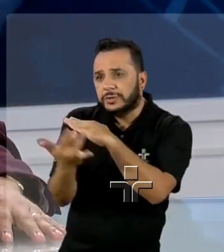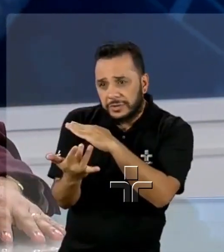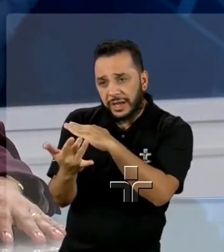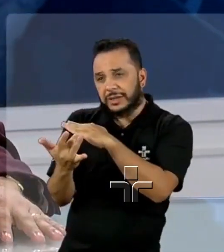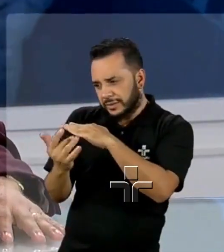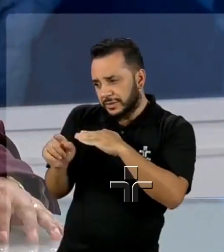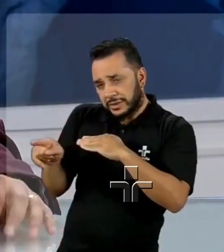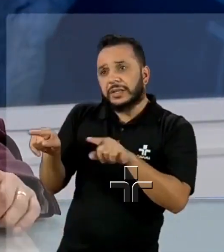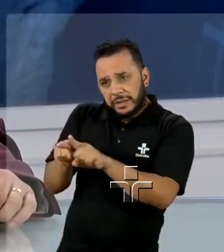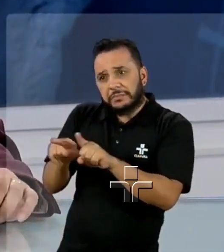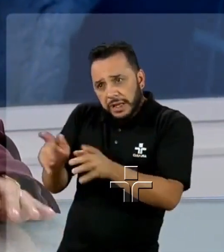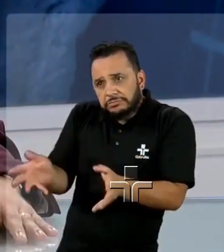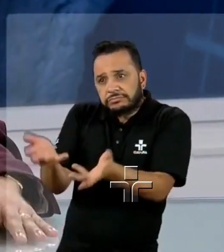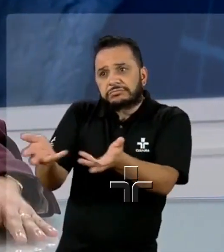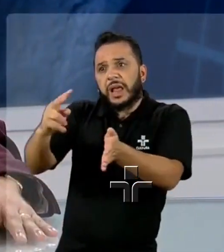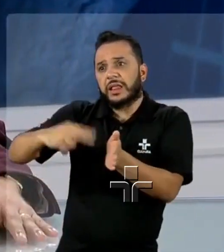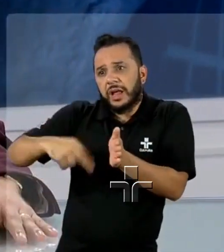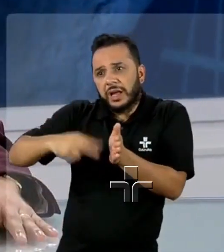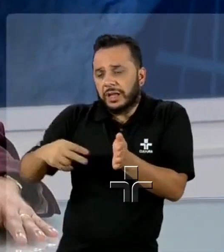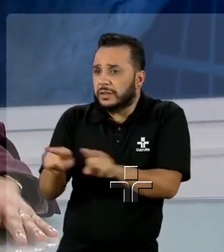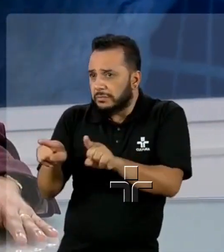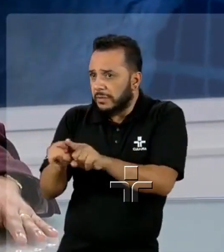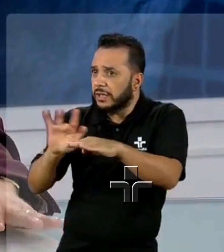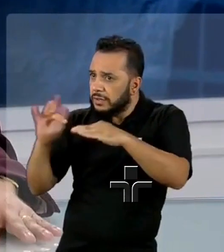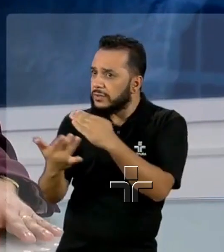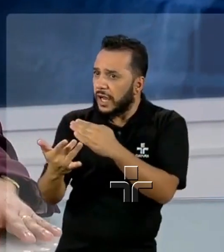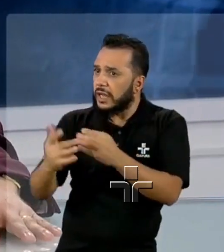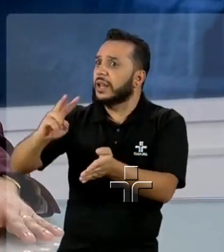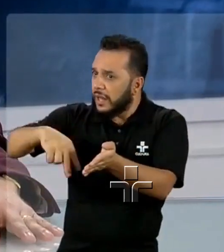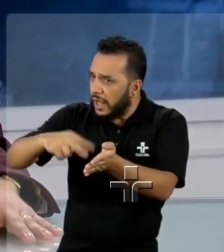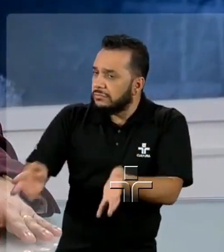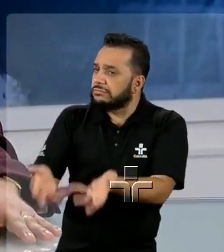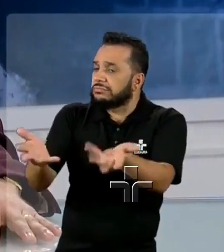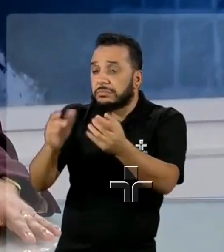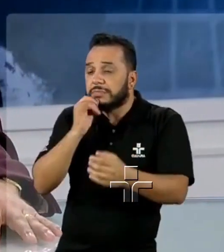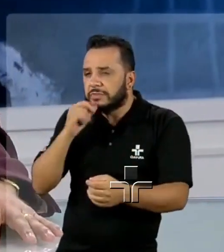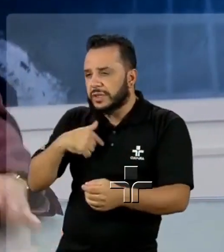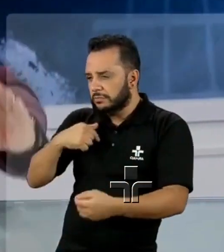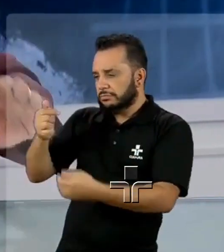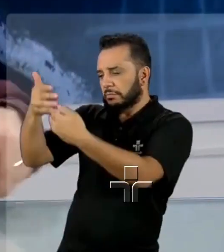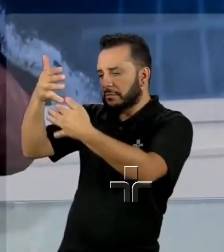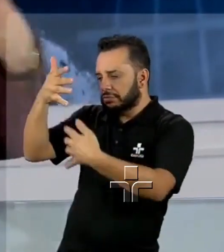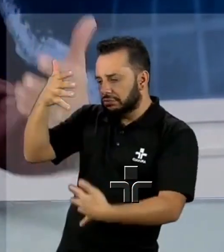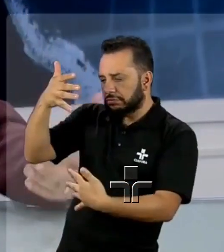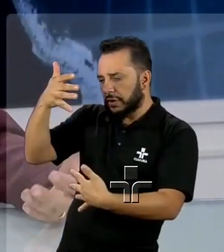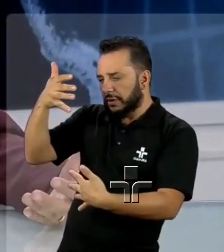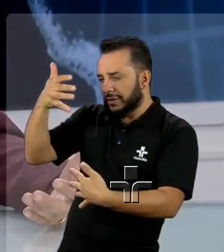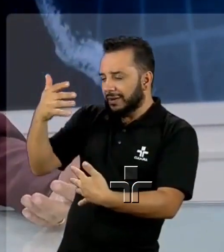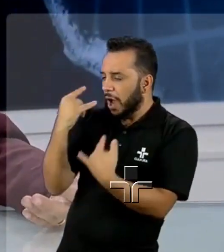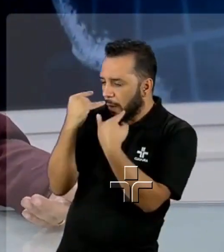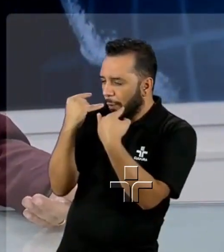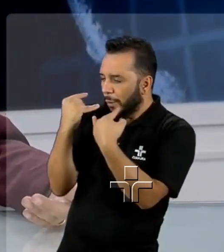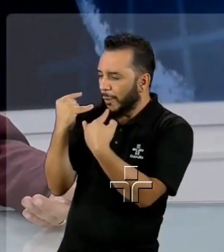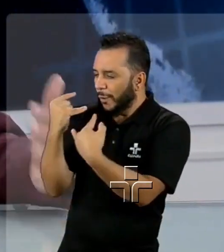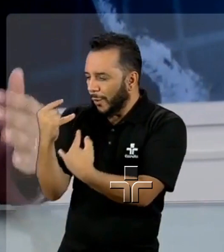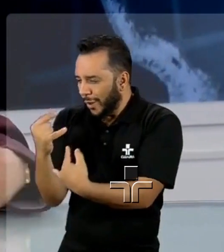também podem estimular você a ler. Porque se você entra em contato com o conteúdo nela e isso encantar você